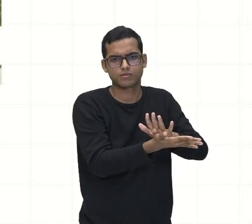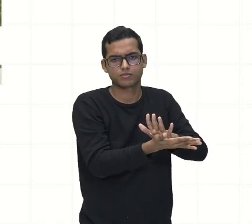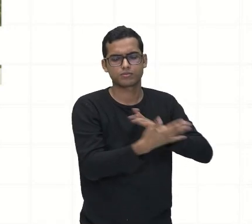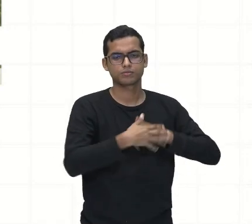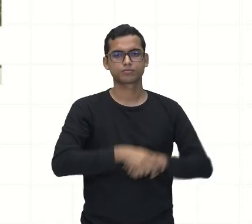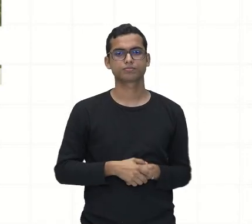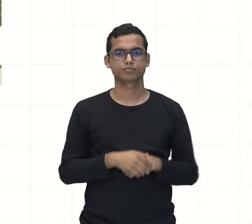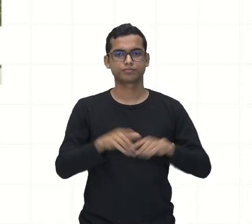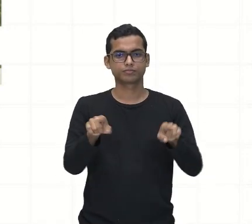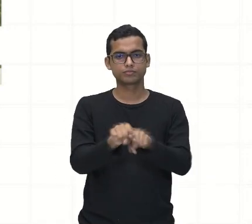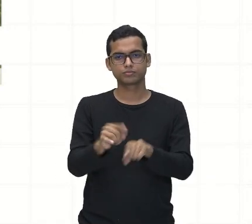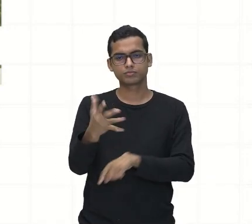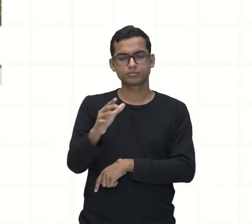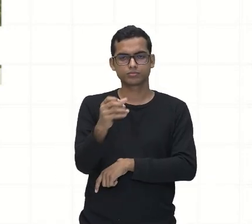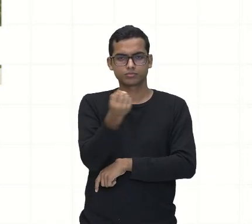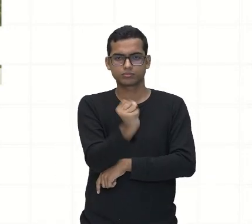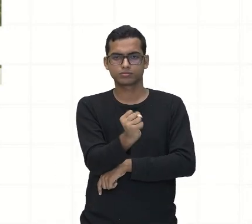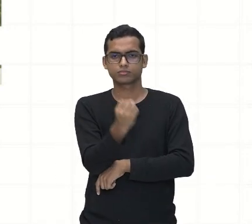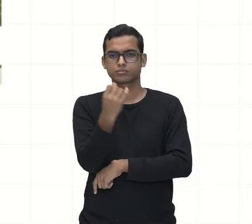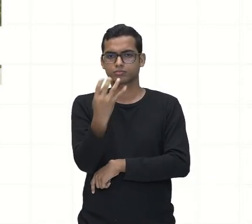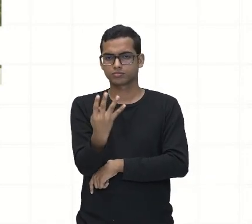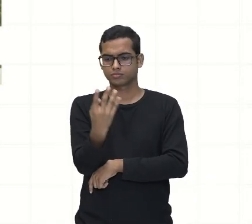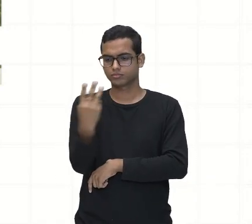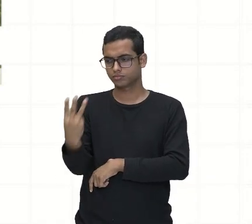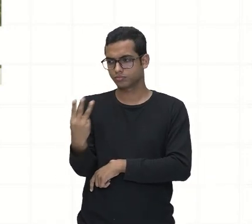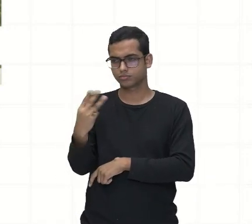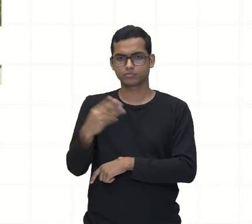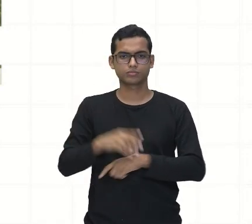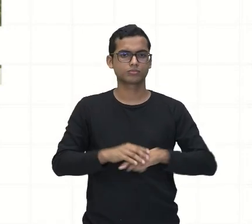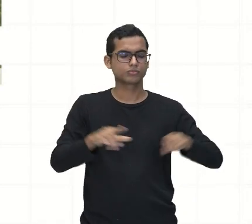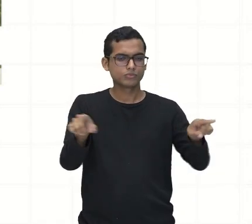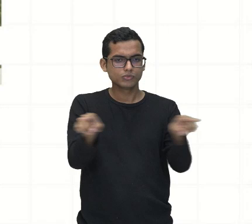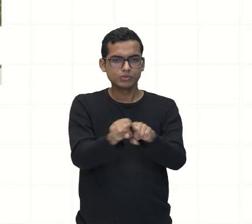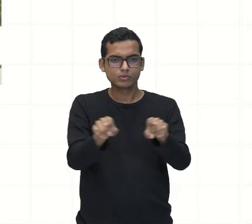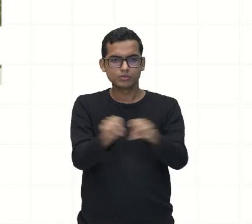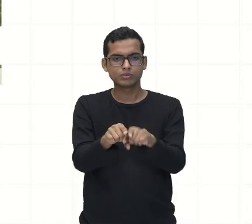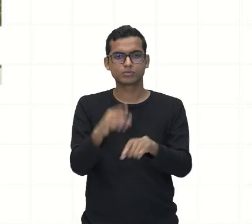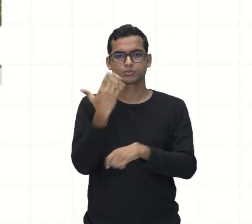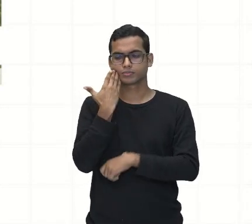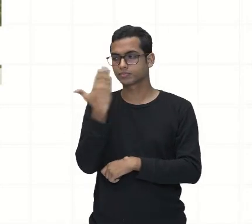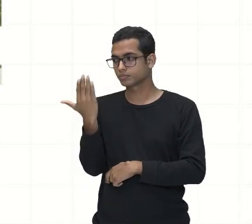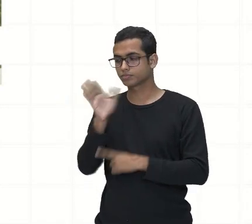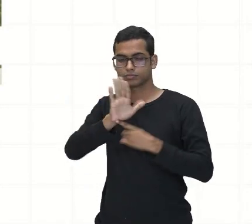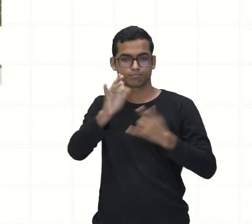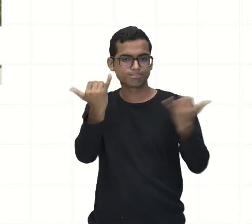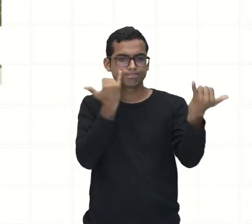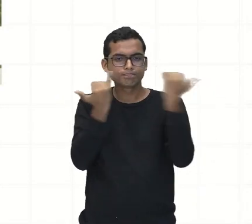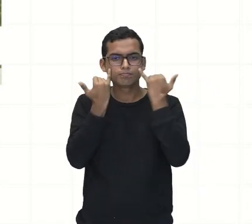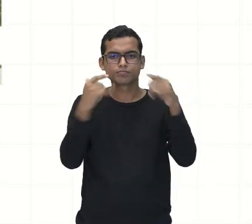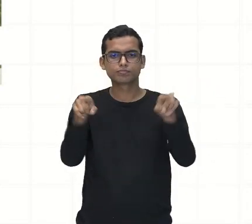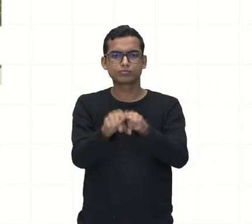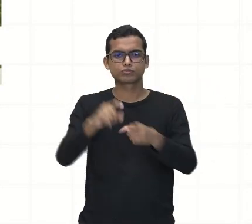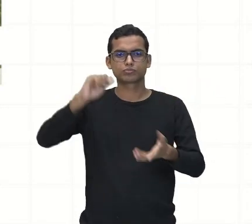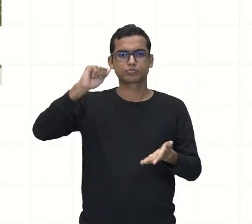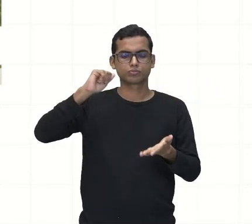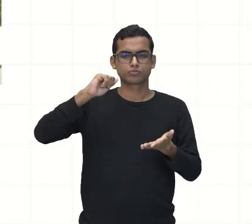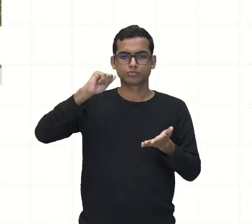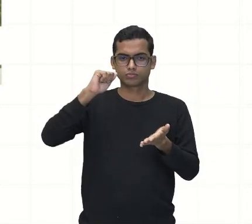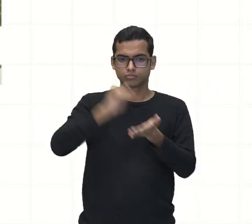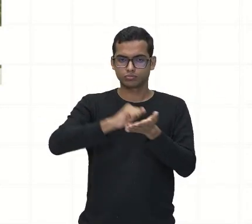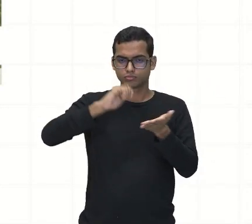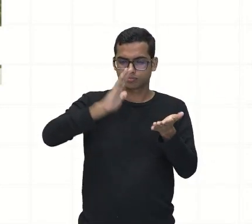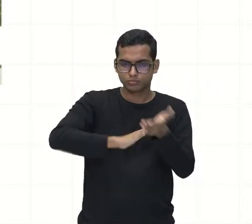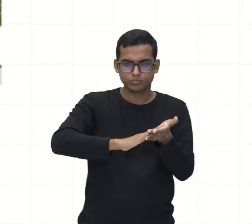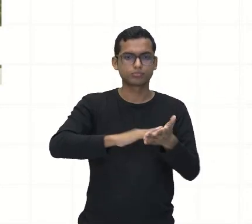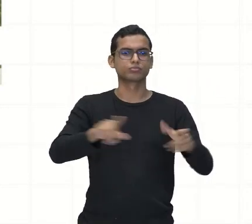843, né? Durante essa operação. E aqui ele também traz informações sobre multas aplicadas,